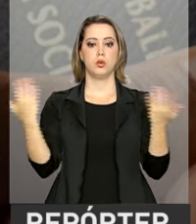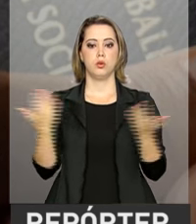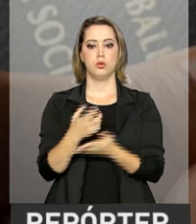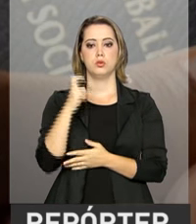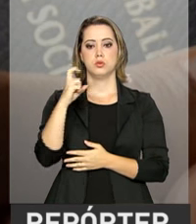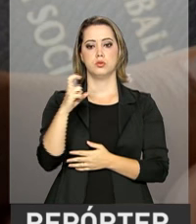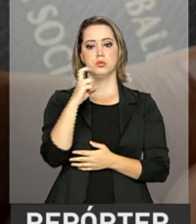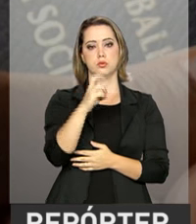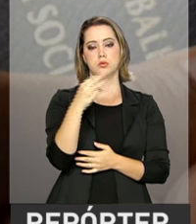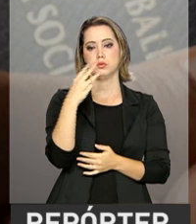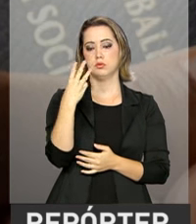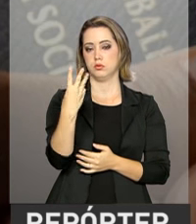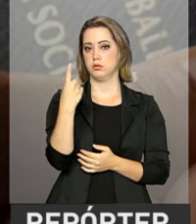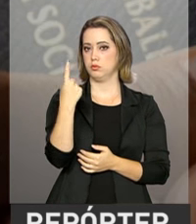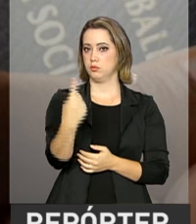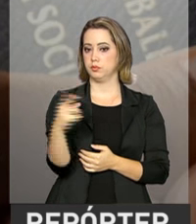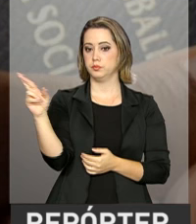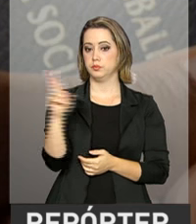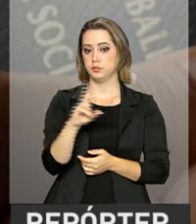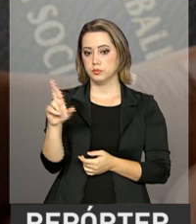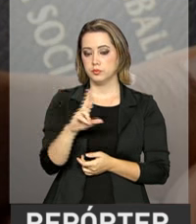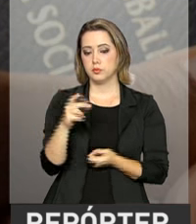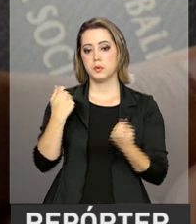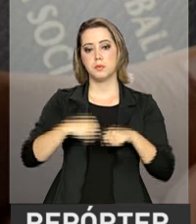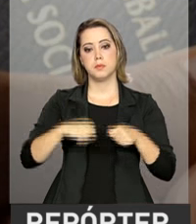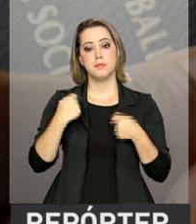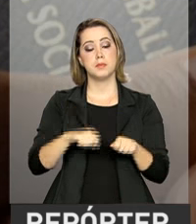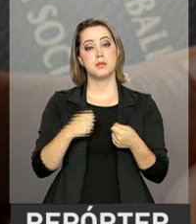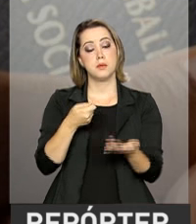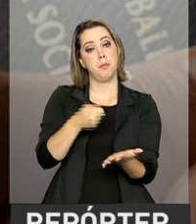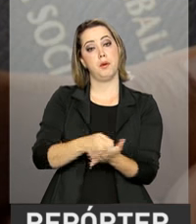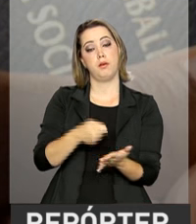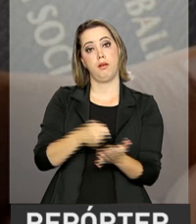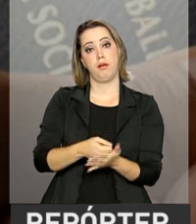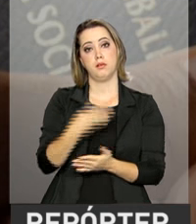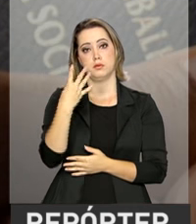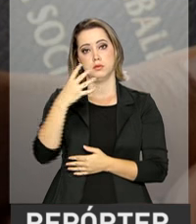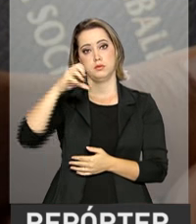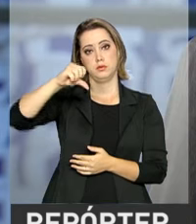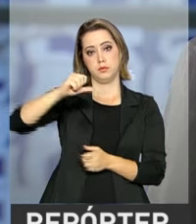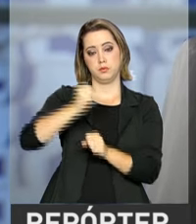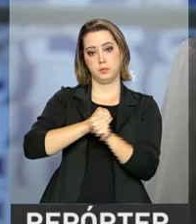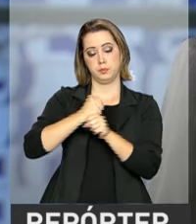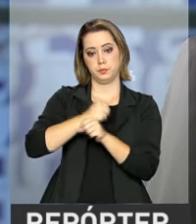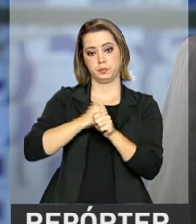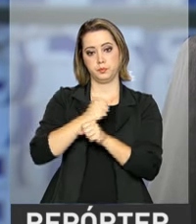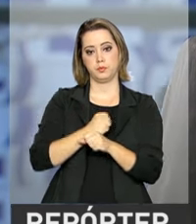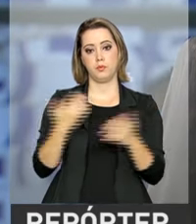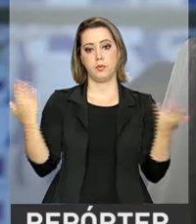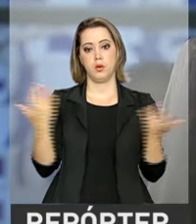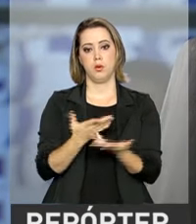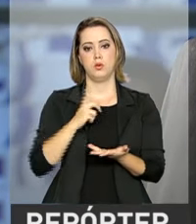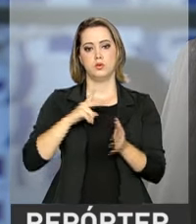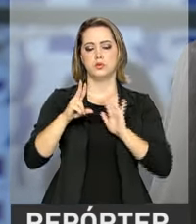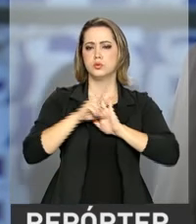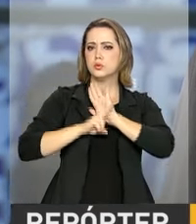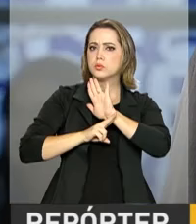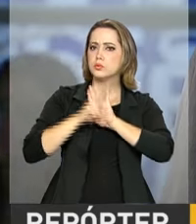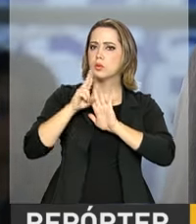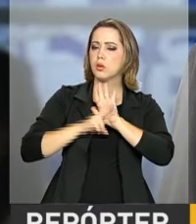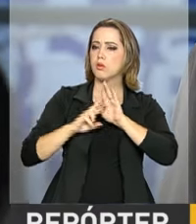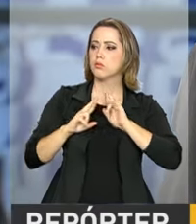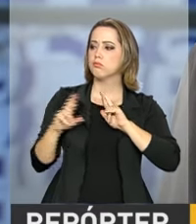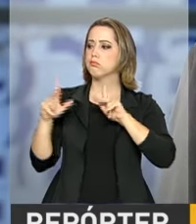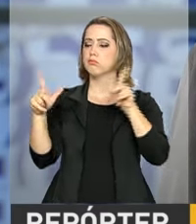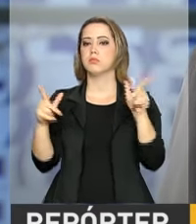é de R$ 5.531, terão de contribuir por 49 anos. Atualmente, existem regras diferenciadas